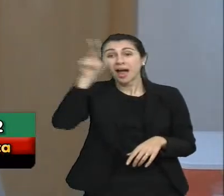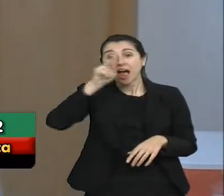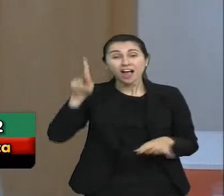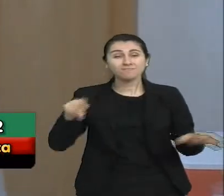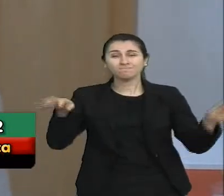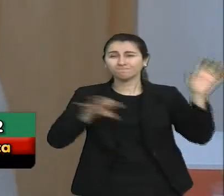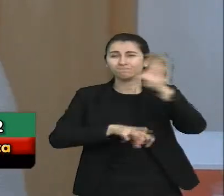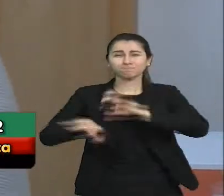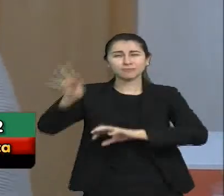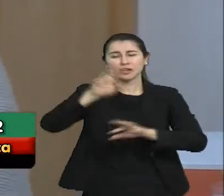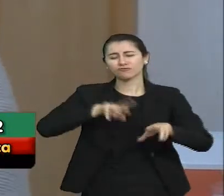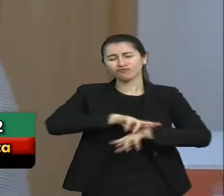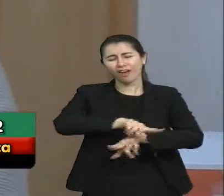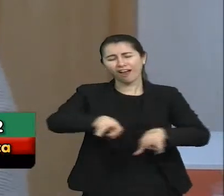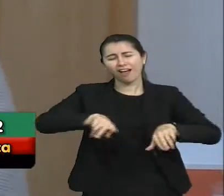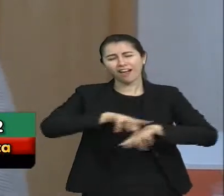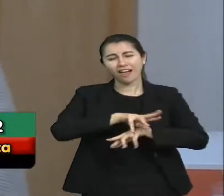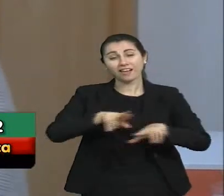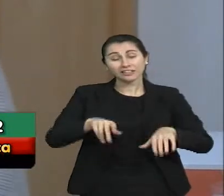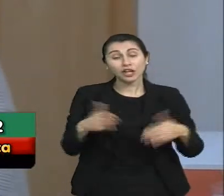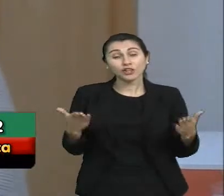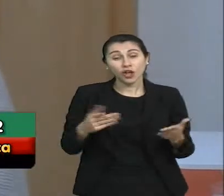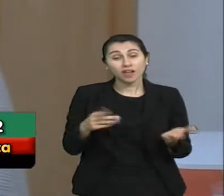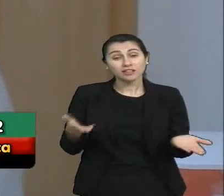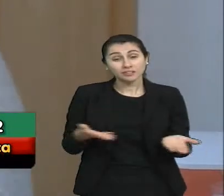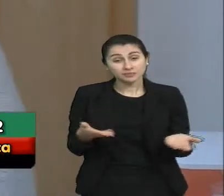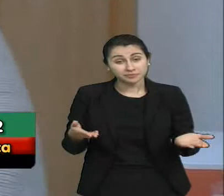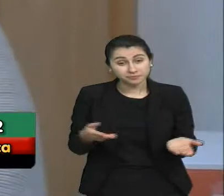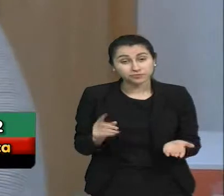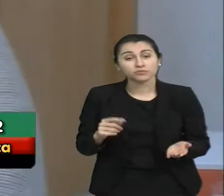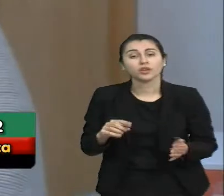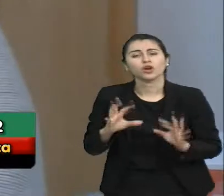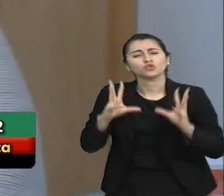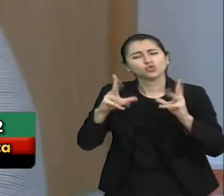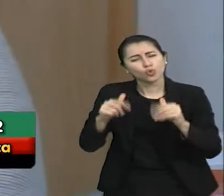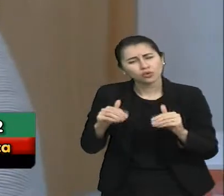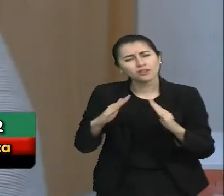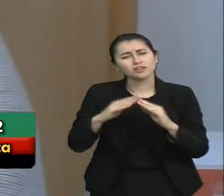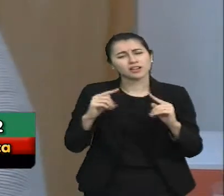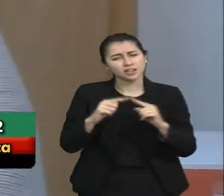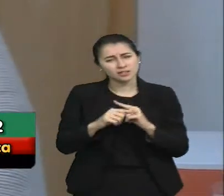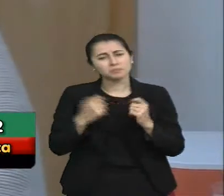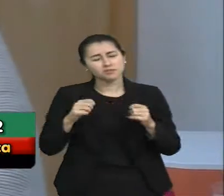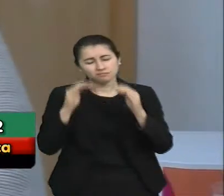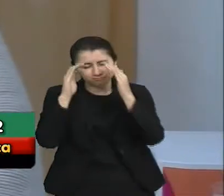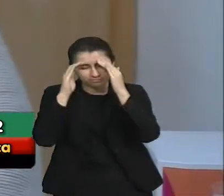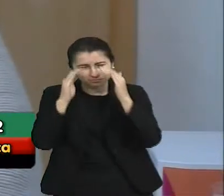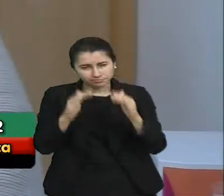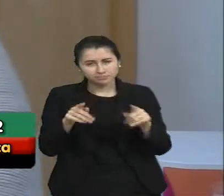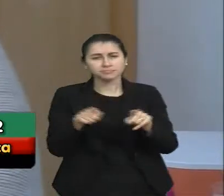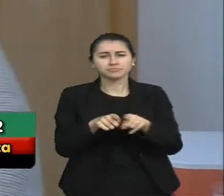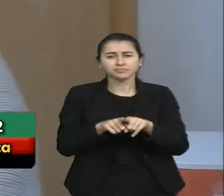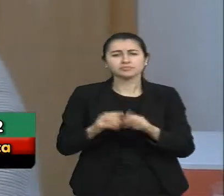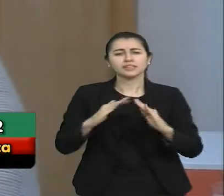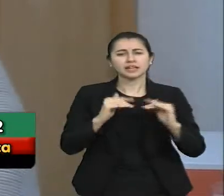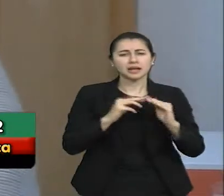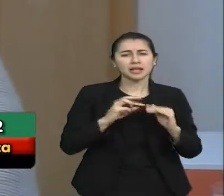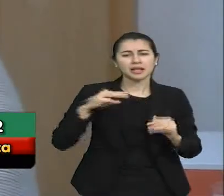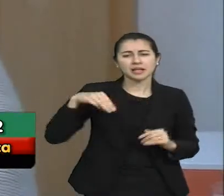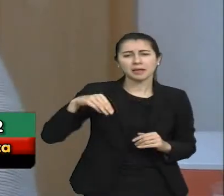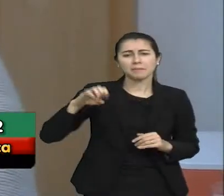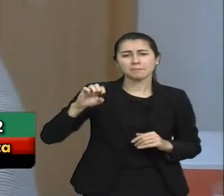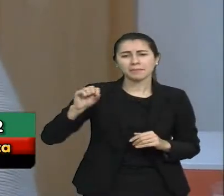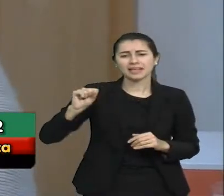tudo. Então, a gente está aqui para que todas sejam respeitadas. Agradeço a presença da Igreja Messiânica, da